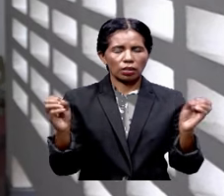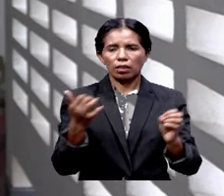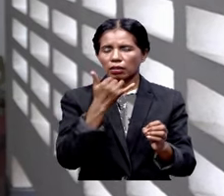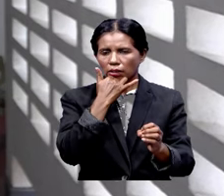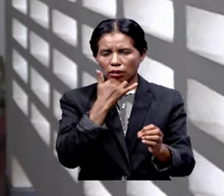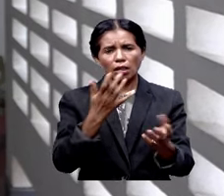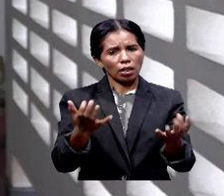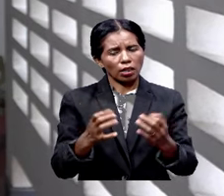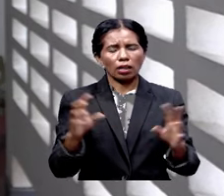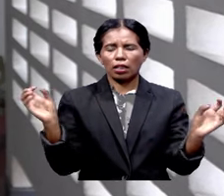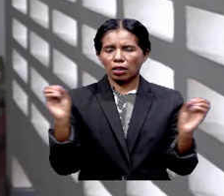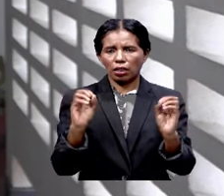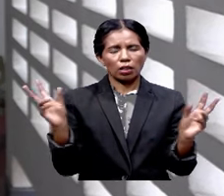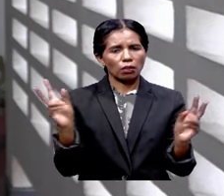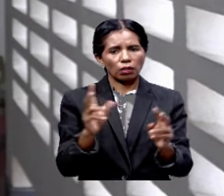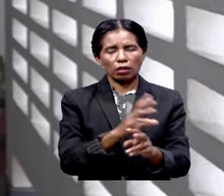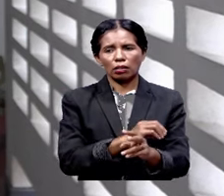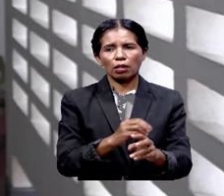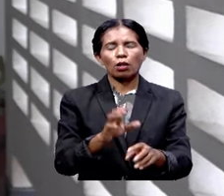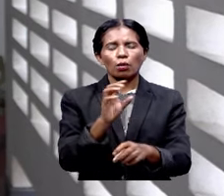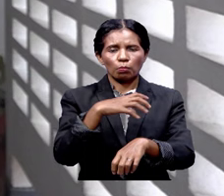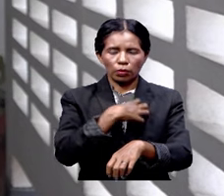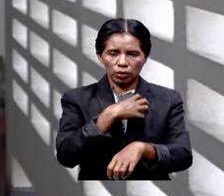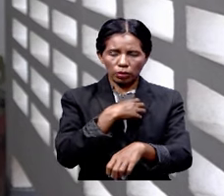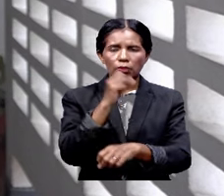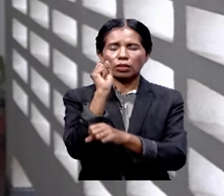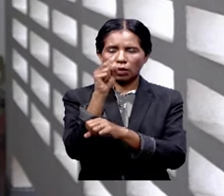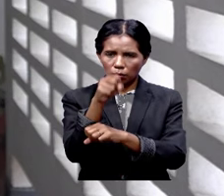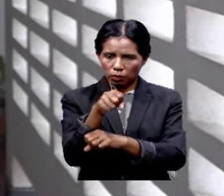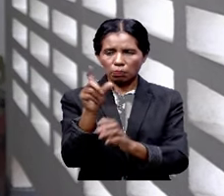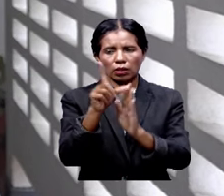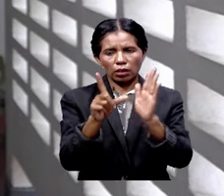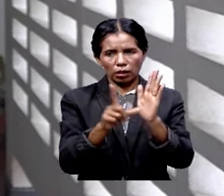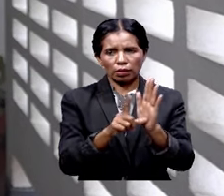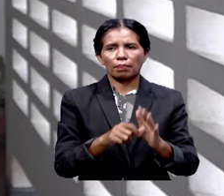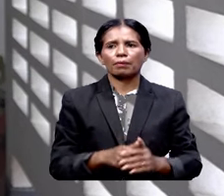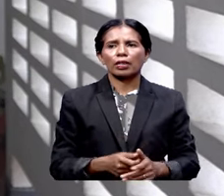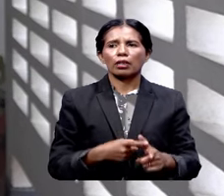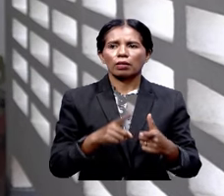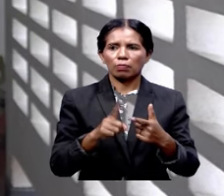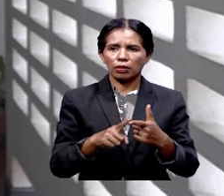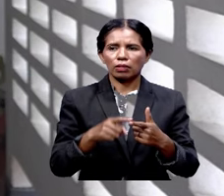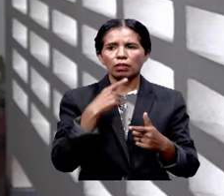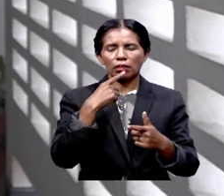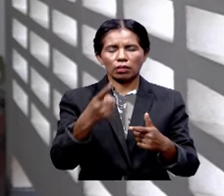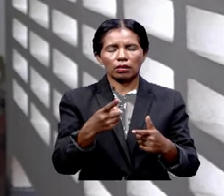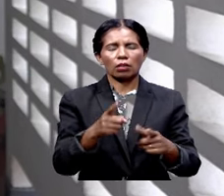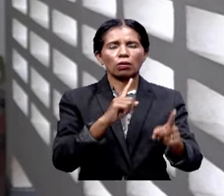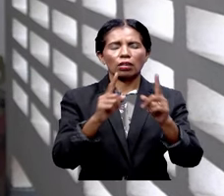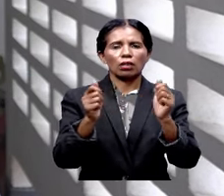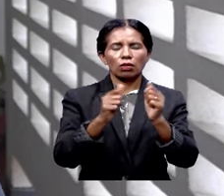hakara klakuhi, pientelmos, hakruk balei. Tem liberta. A Juanu Nirene depois confirma, fala o comandante